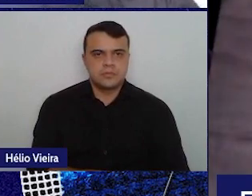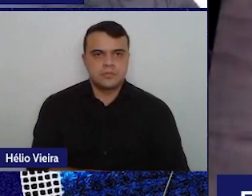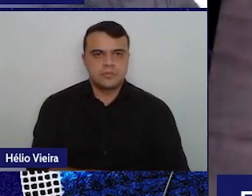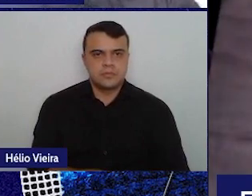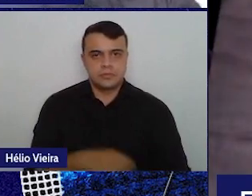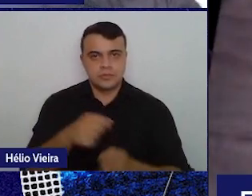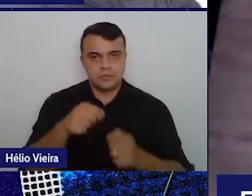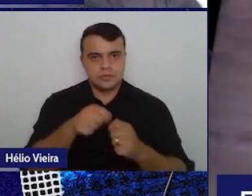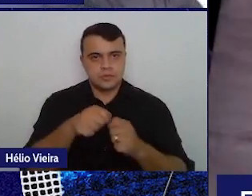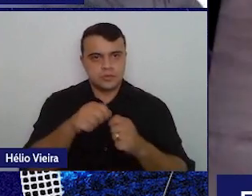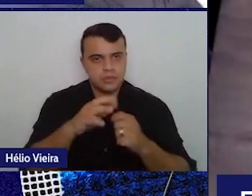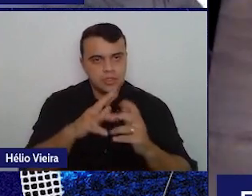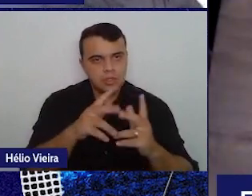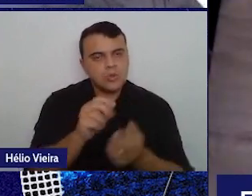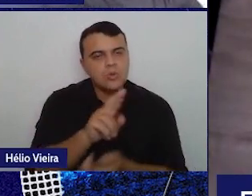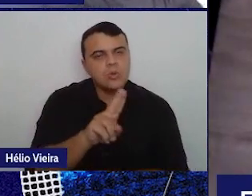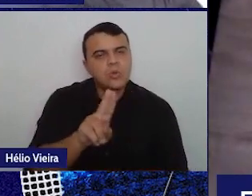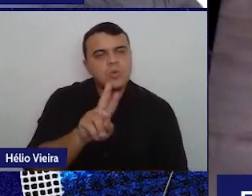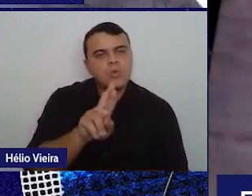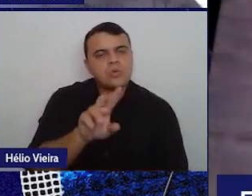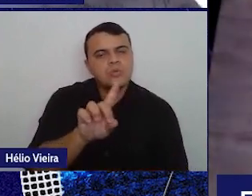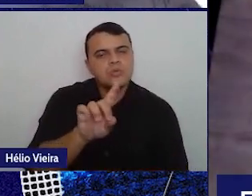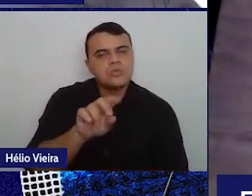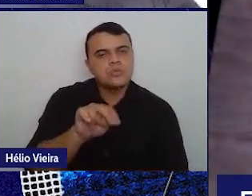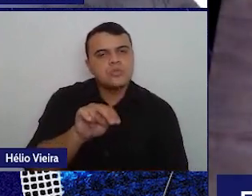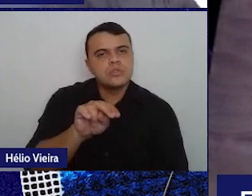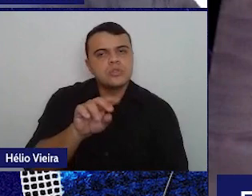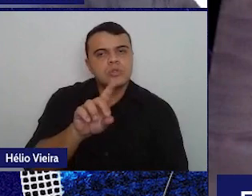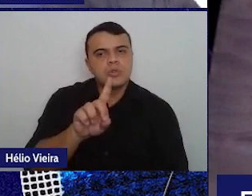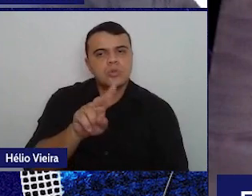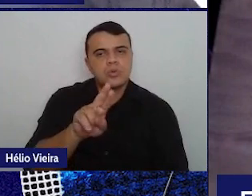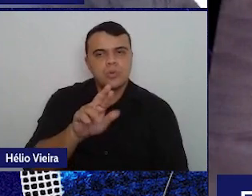essa urdidura. Vamos enrolar,